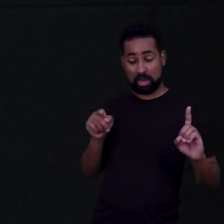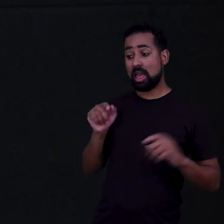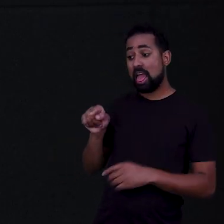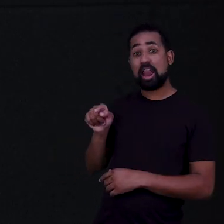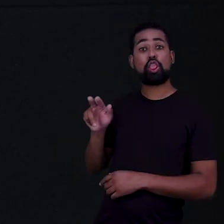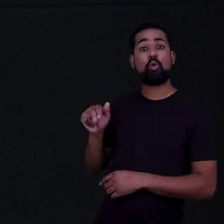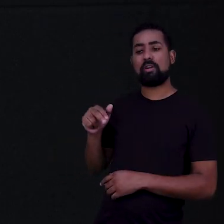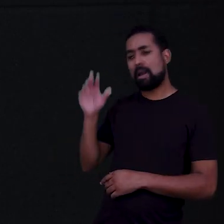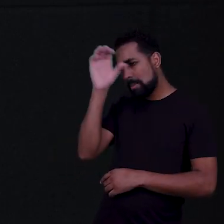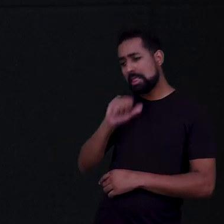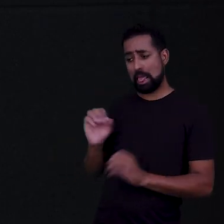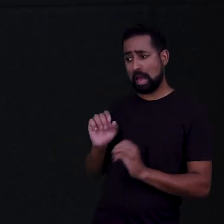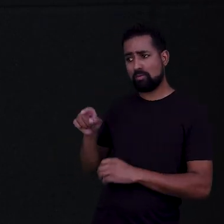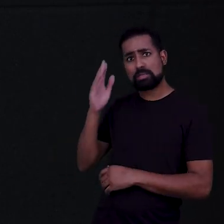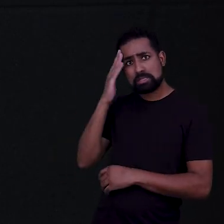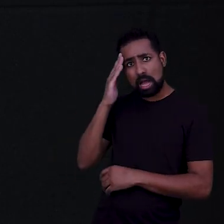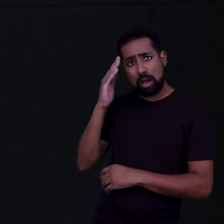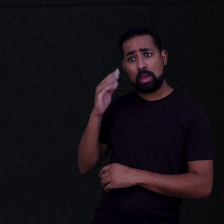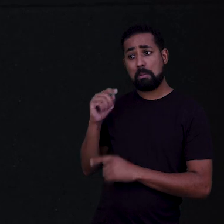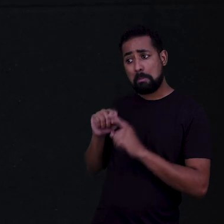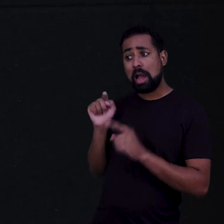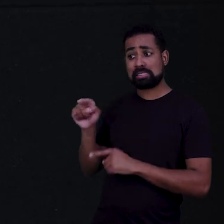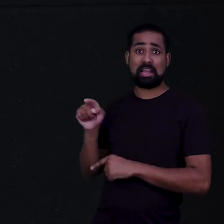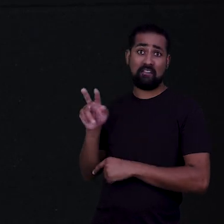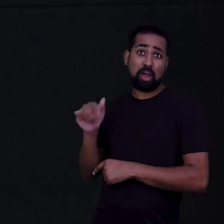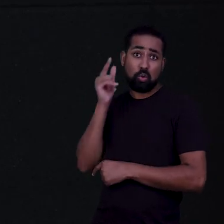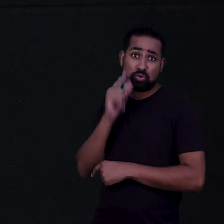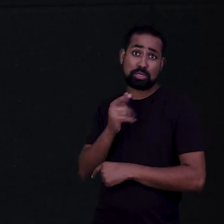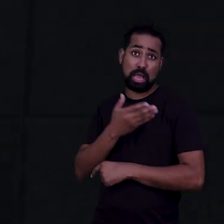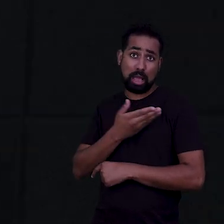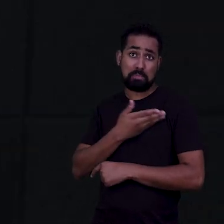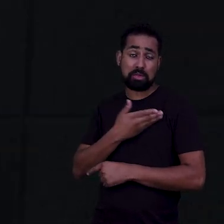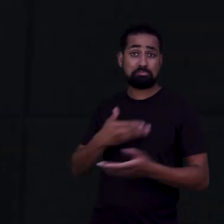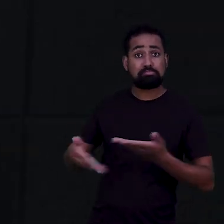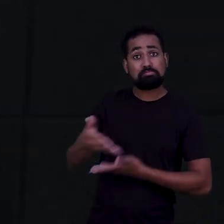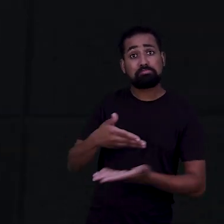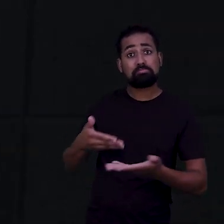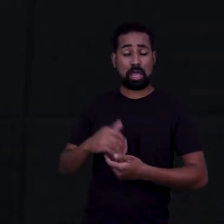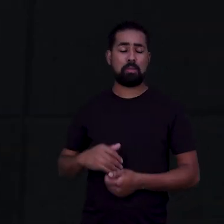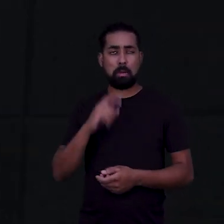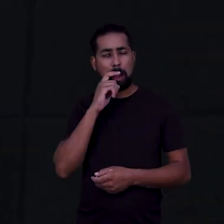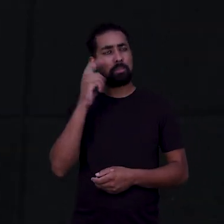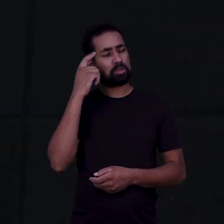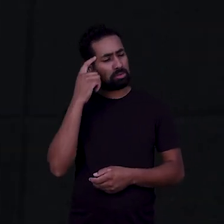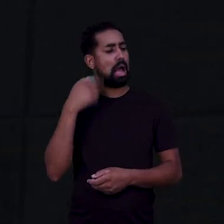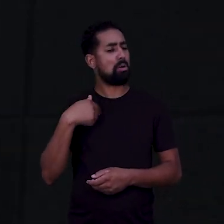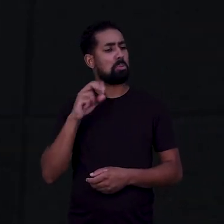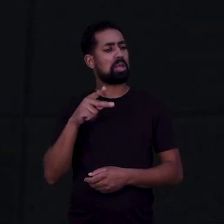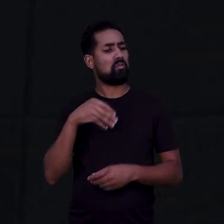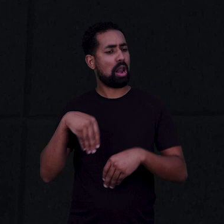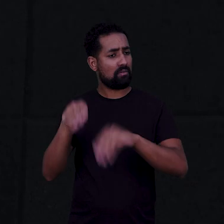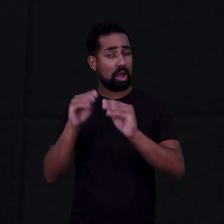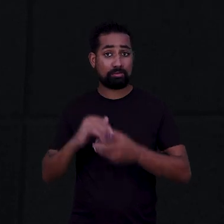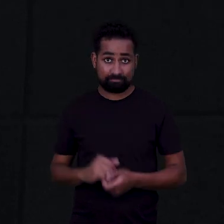nada, vocês sabem. Mas ela tem até amigos. Ah, então vou pôr ela. Todas